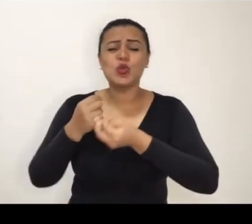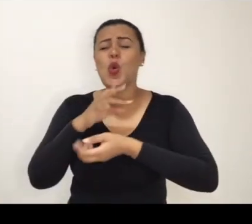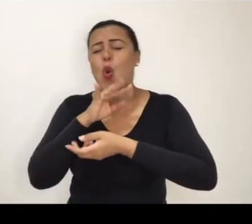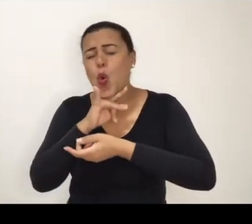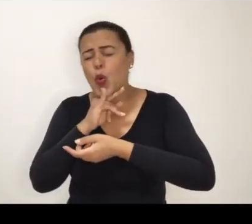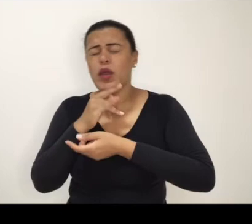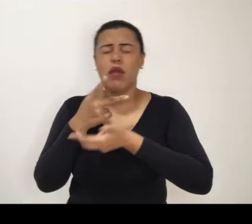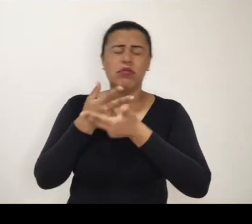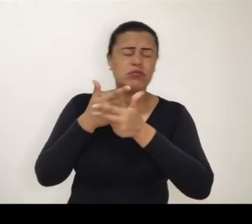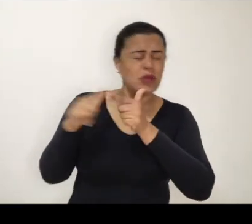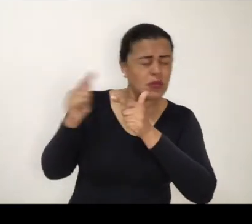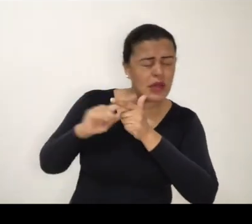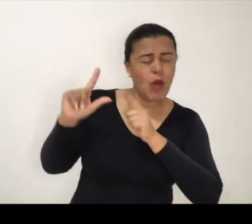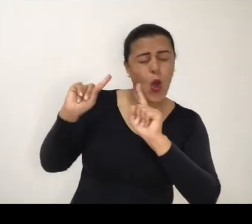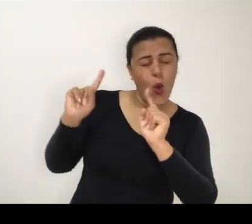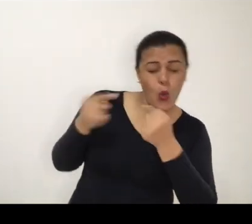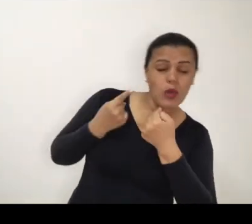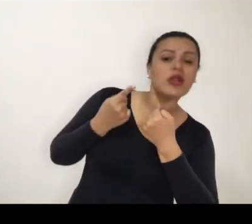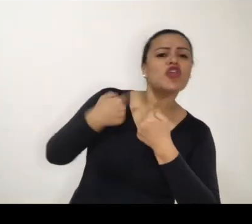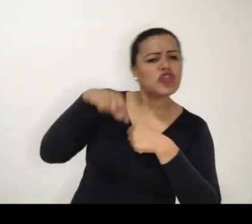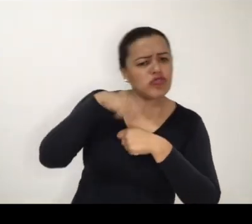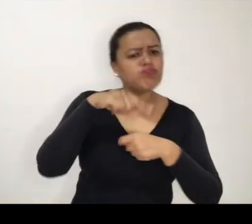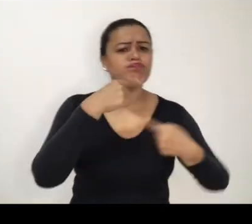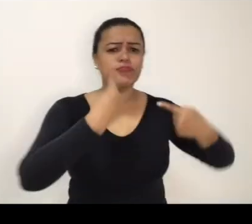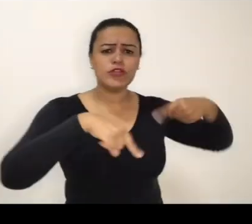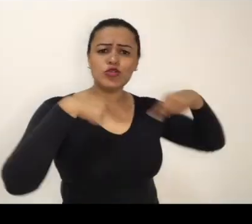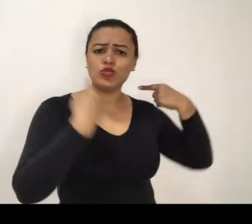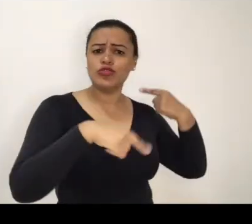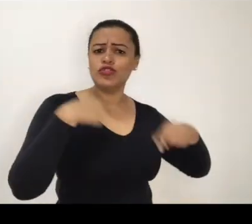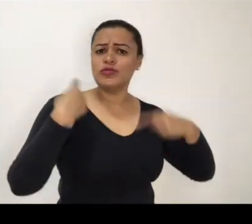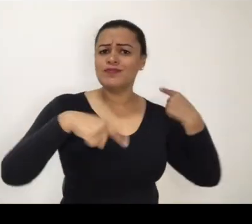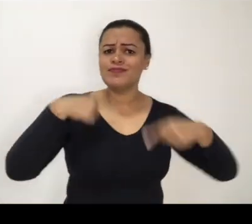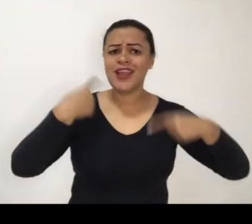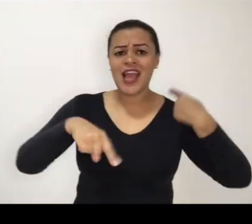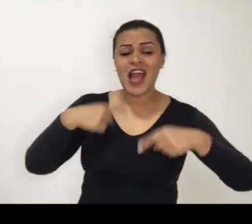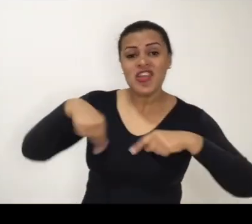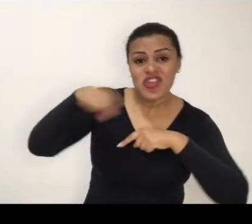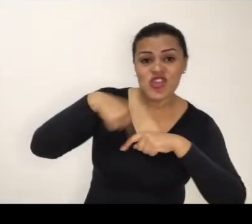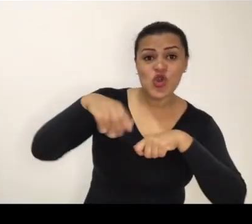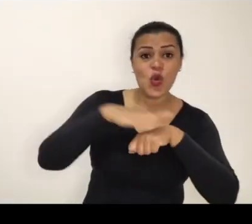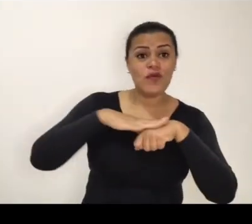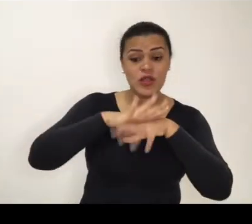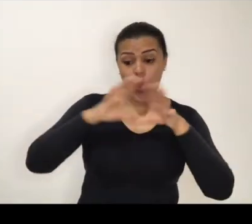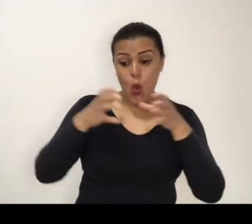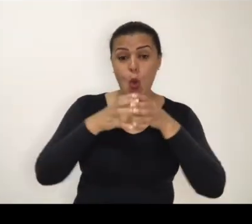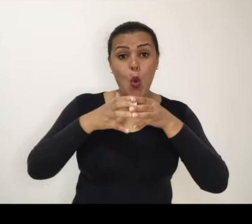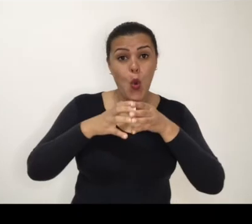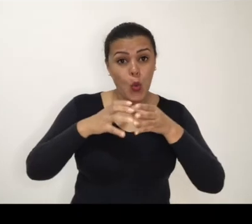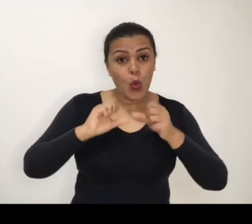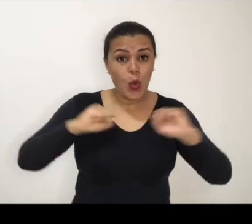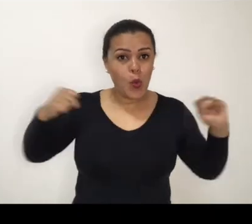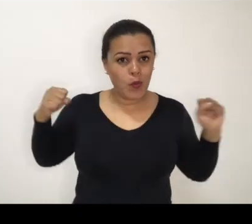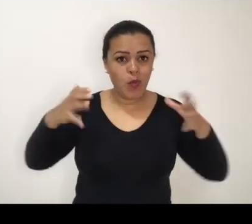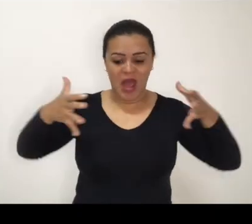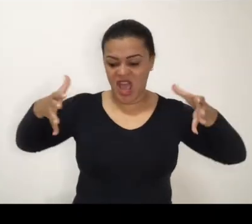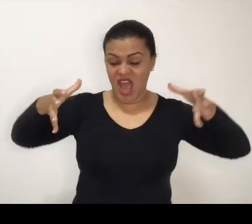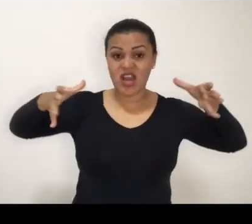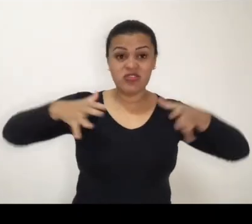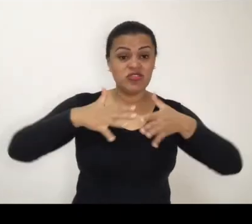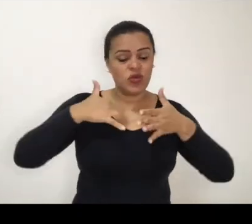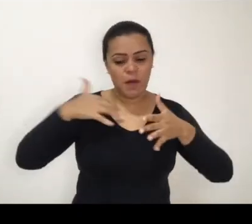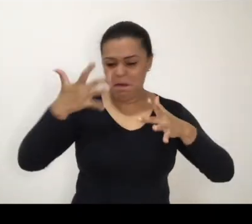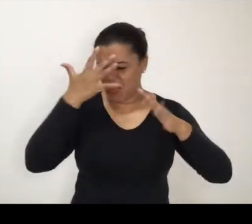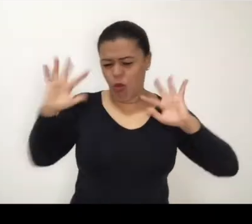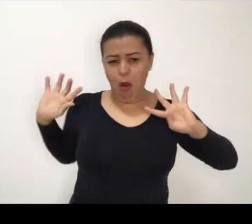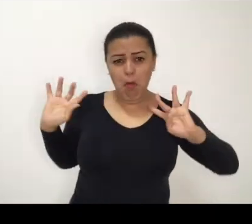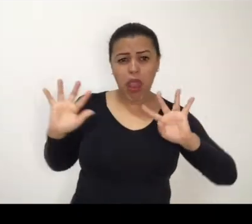e o que a gente tem feito como coletivo, como um grupão de artistas, pessoas da performance, da dança, de várias áreas, na